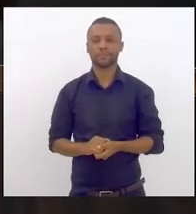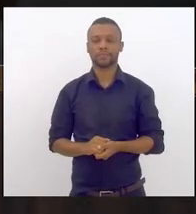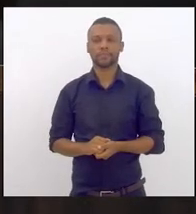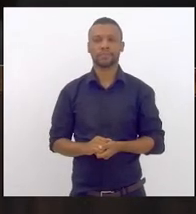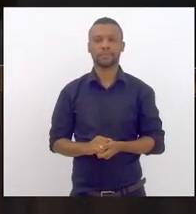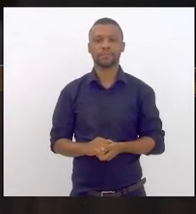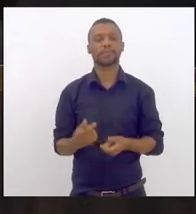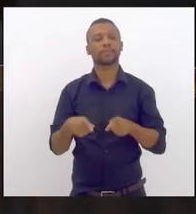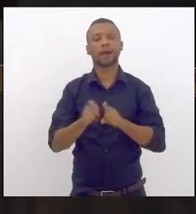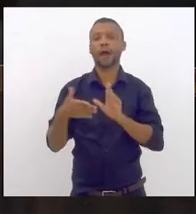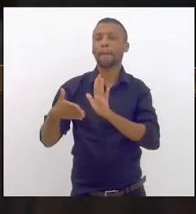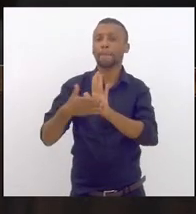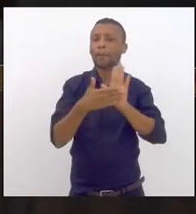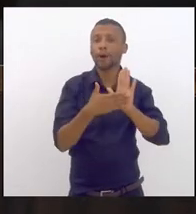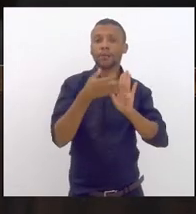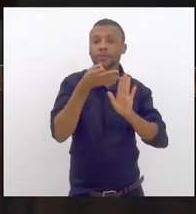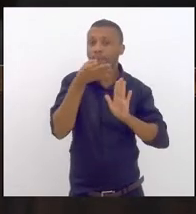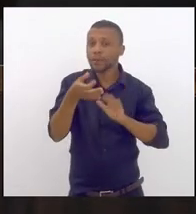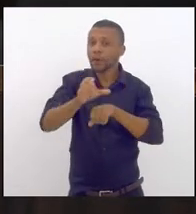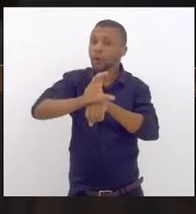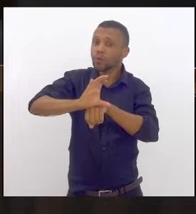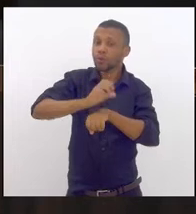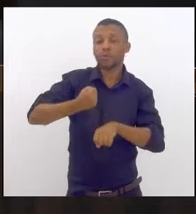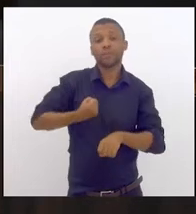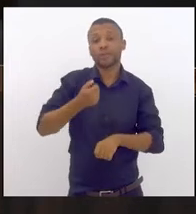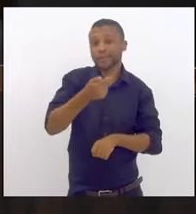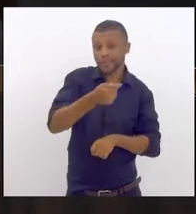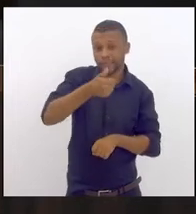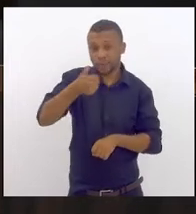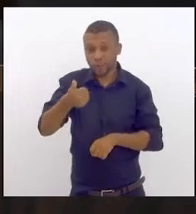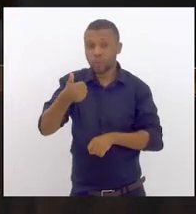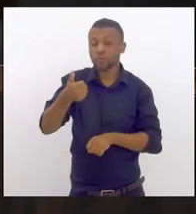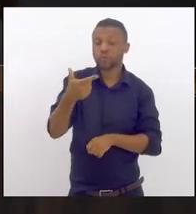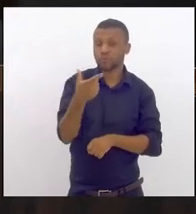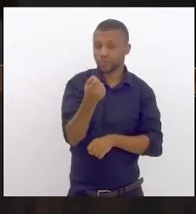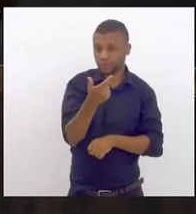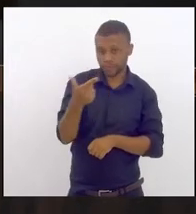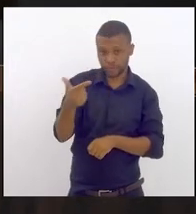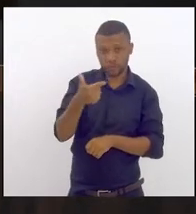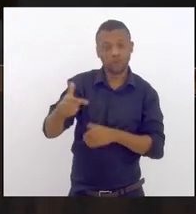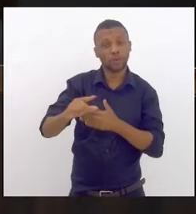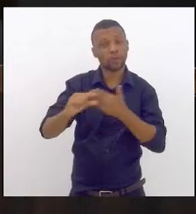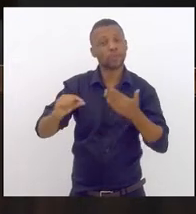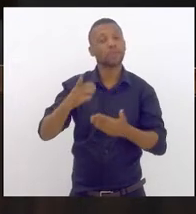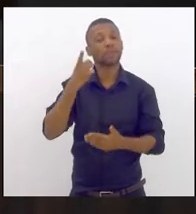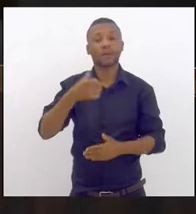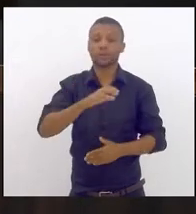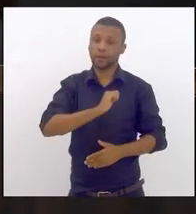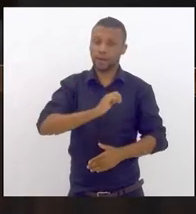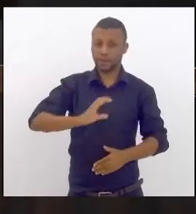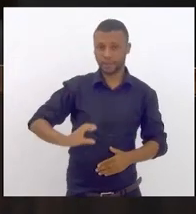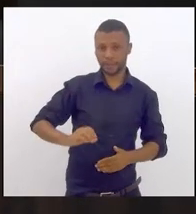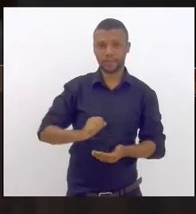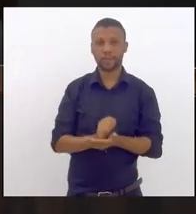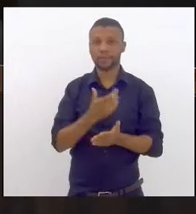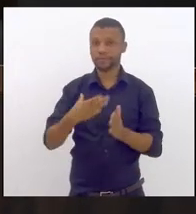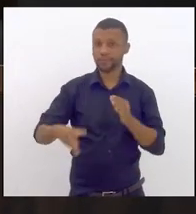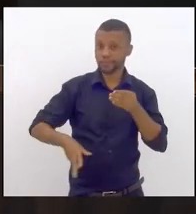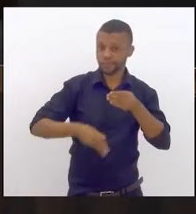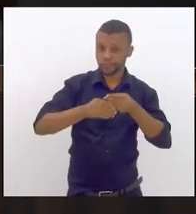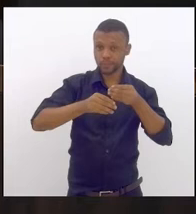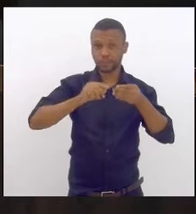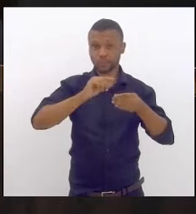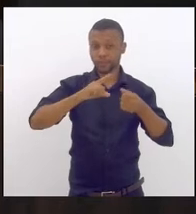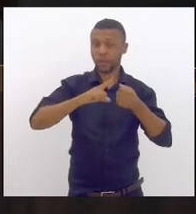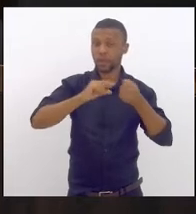Também a proposta de emenda constitucional de 71 de 22, de autoria do deputado André Ciliano, que acrescenta um artigo ao ato para a